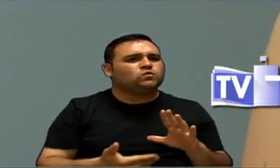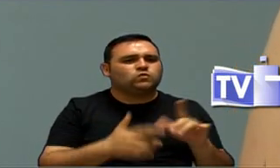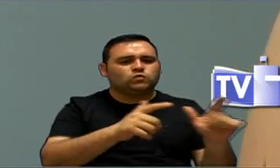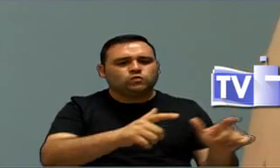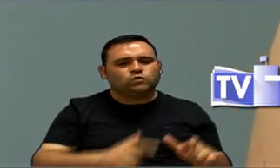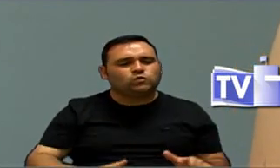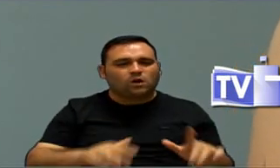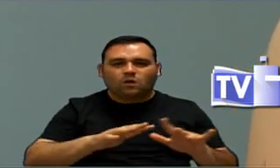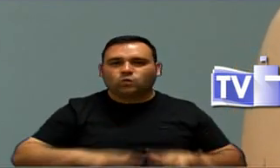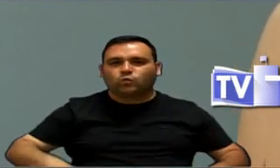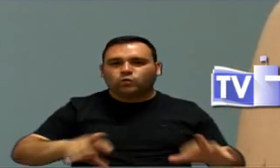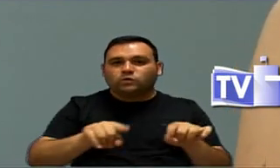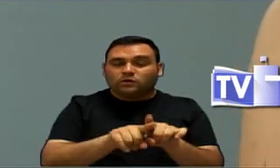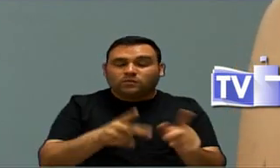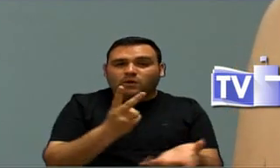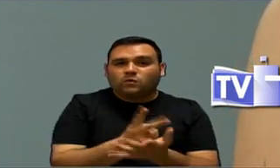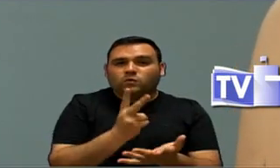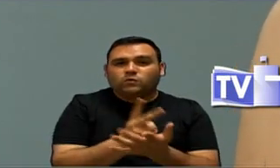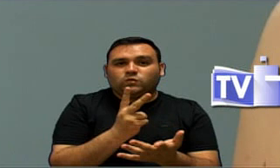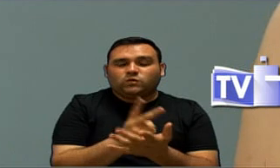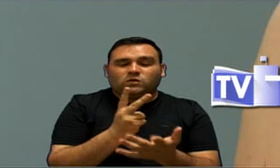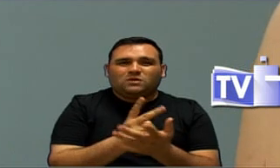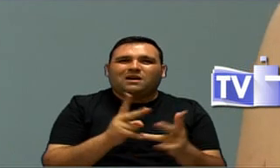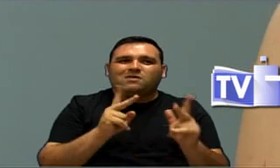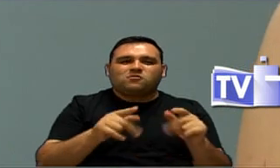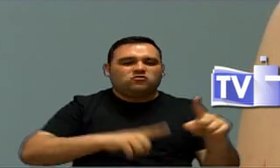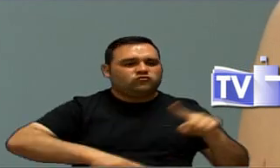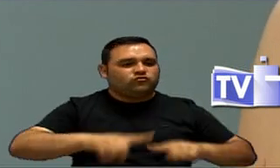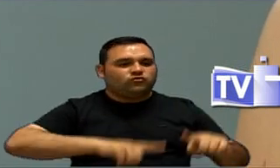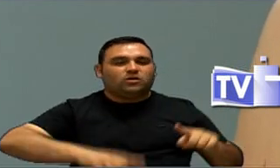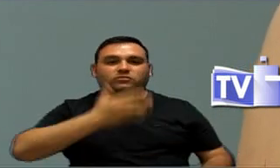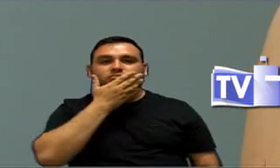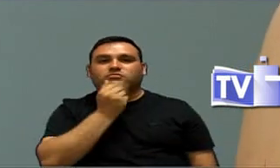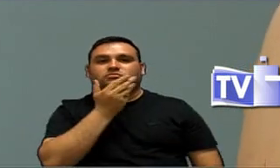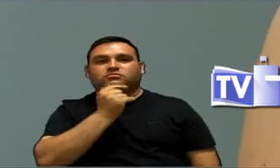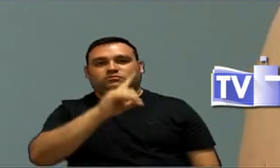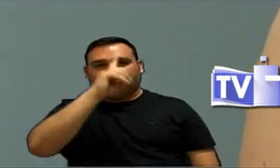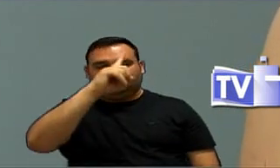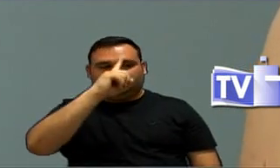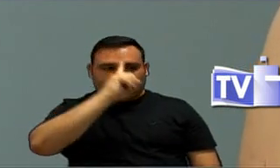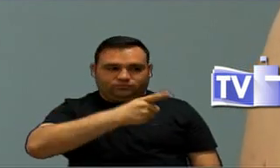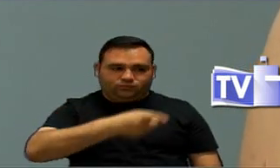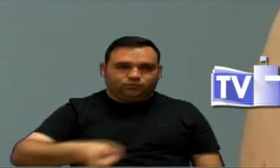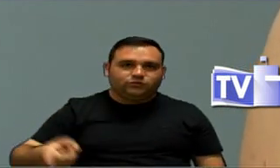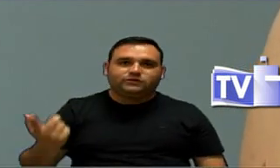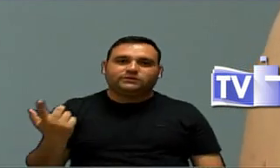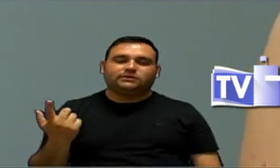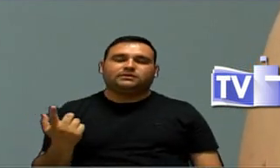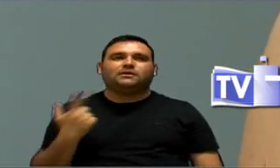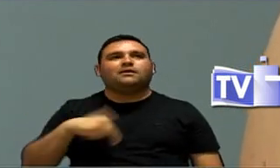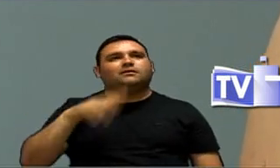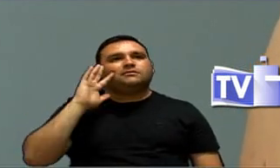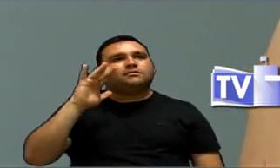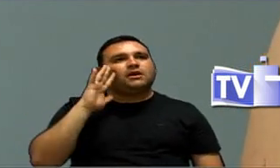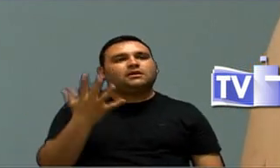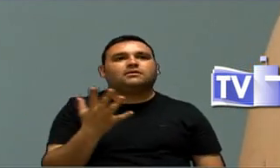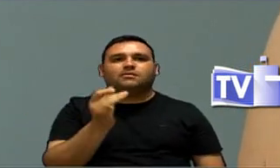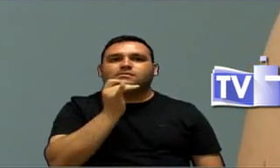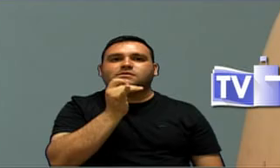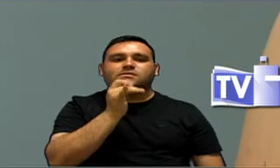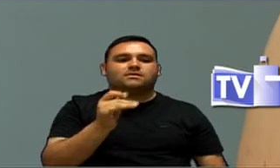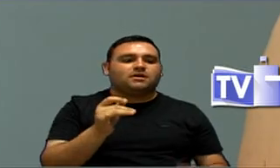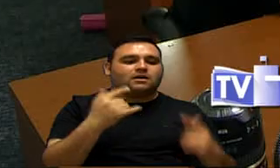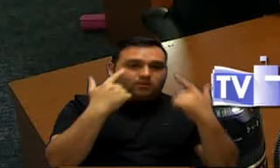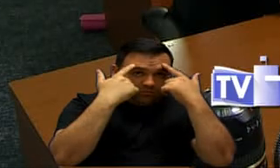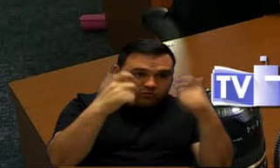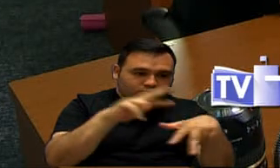lugares e ela vai se manter como eixo da dominação masculina. E se a gente pensa que, quando a gente fala